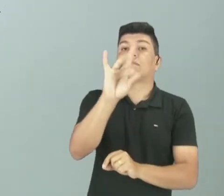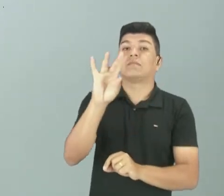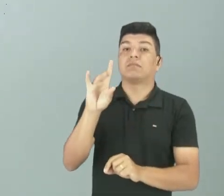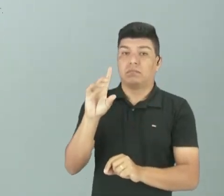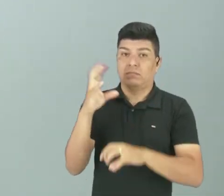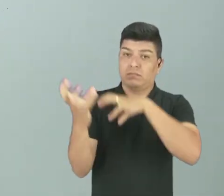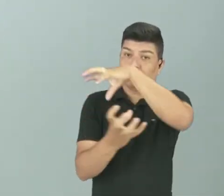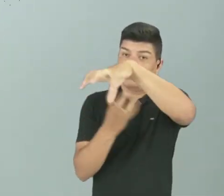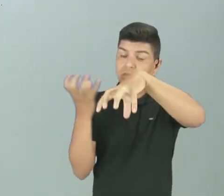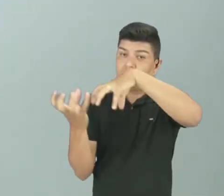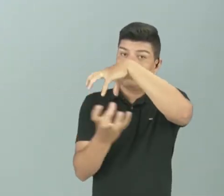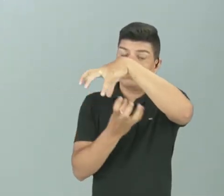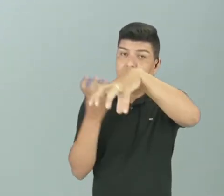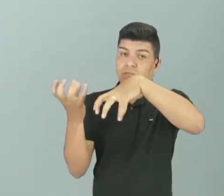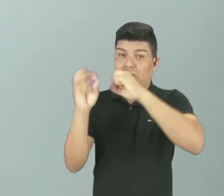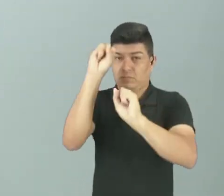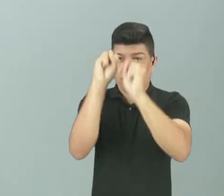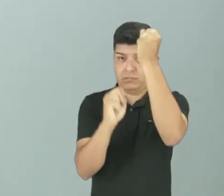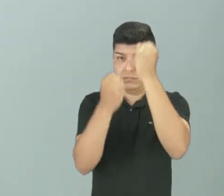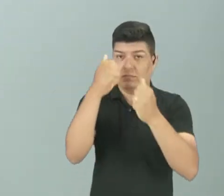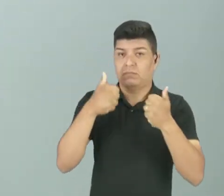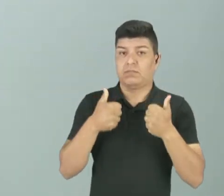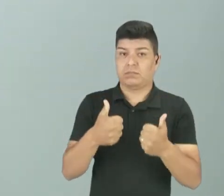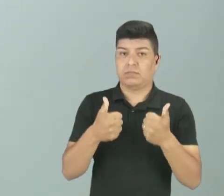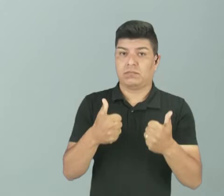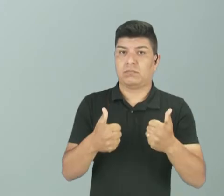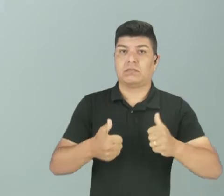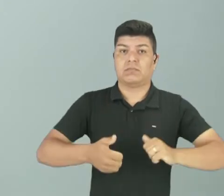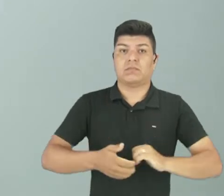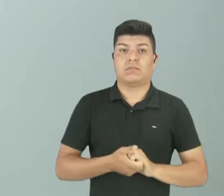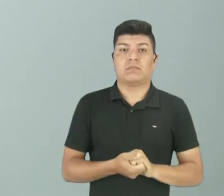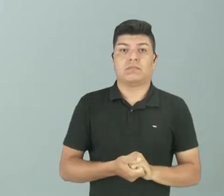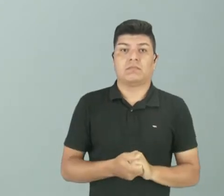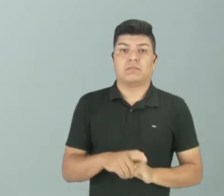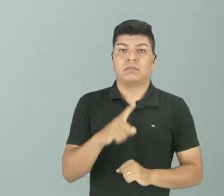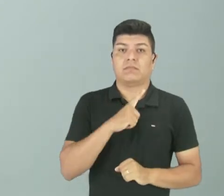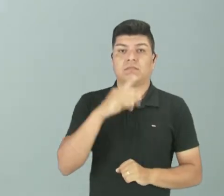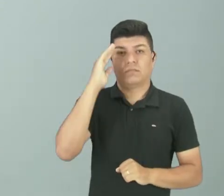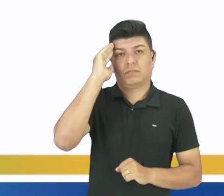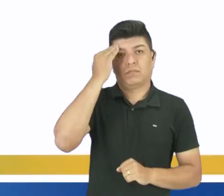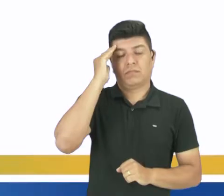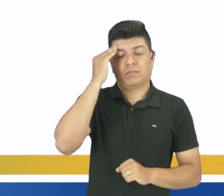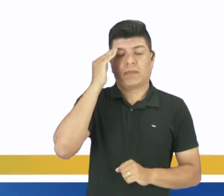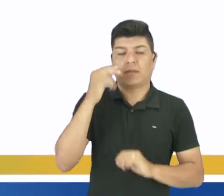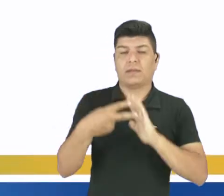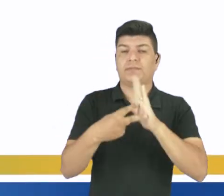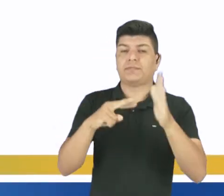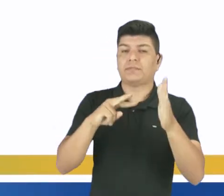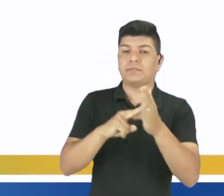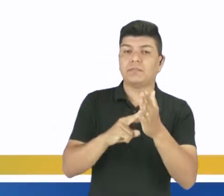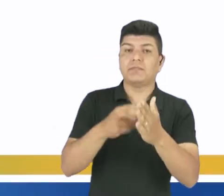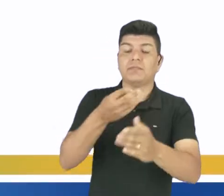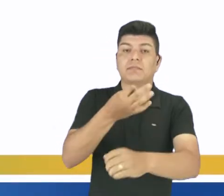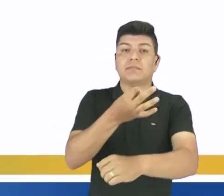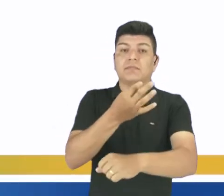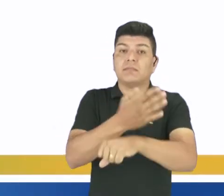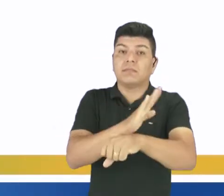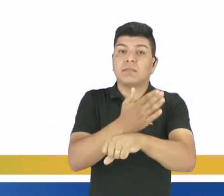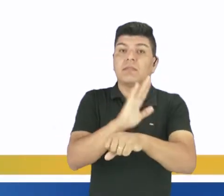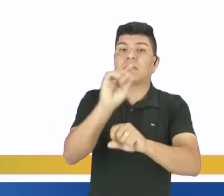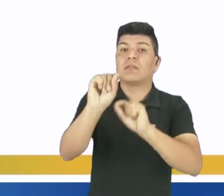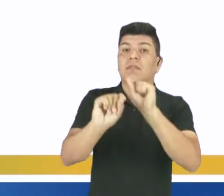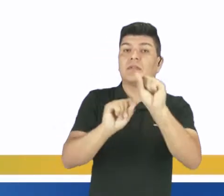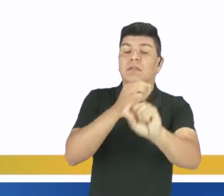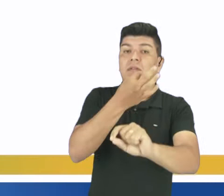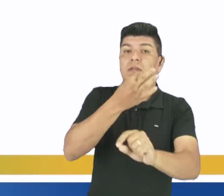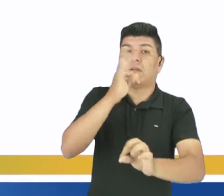das revoluções da indústria. Vamos comigo então. Então temos que entender o que é técnica, o que é